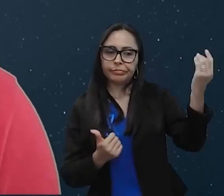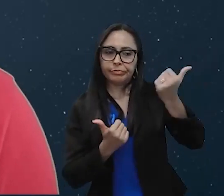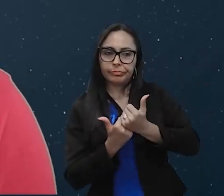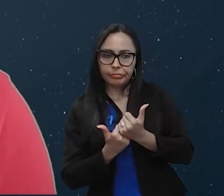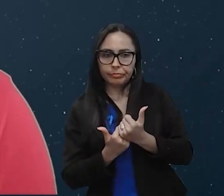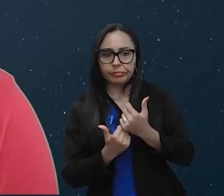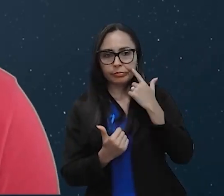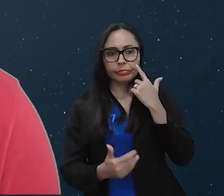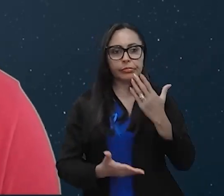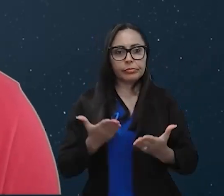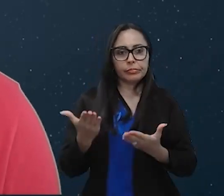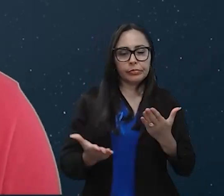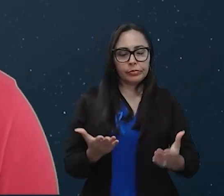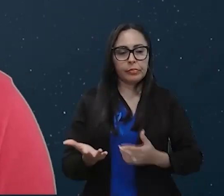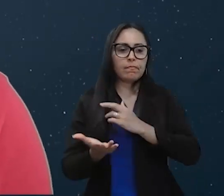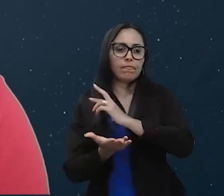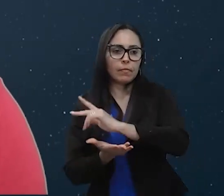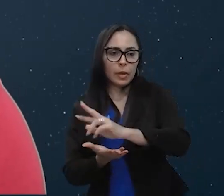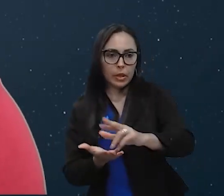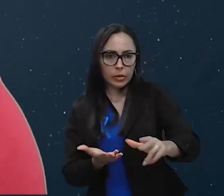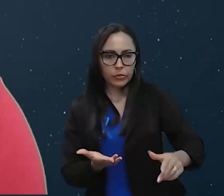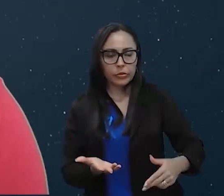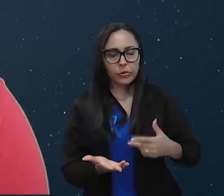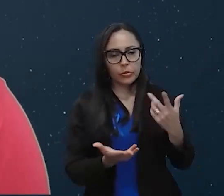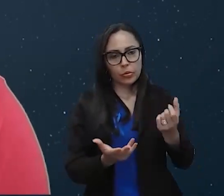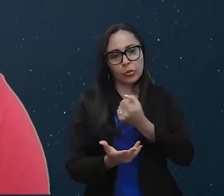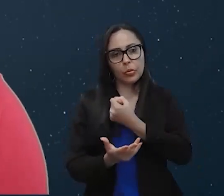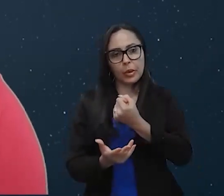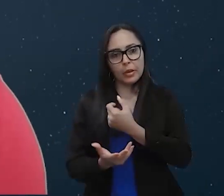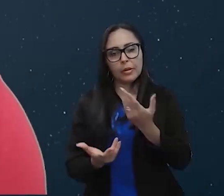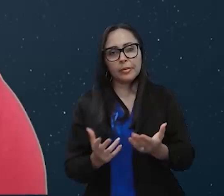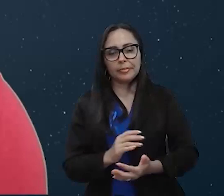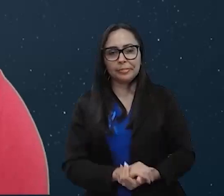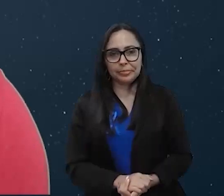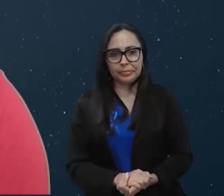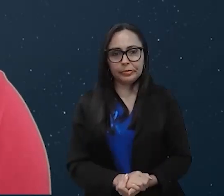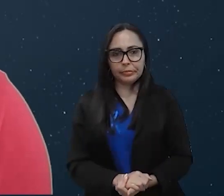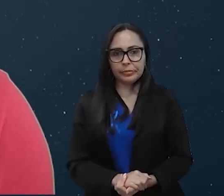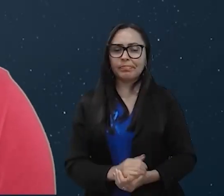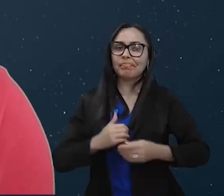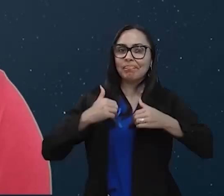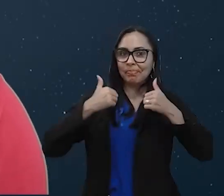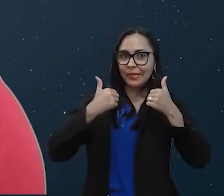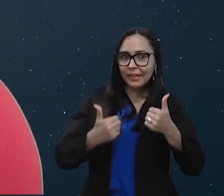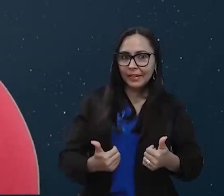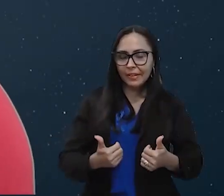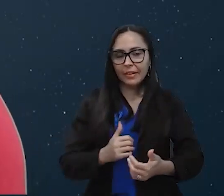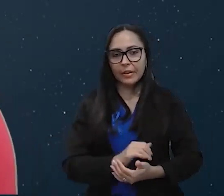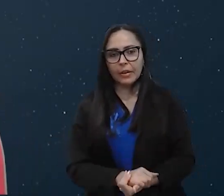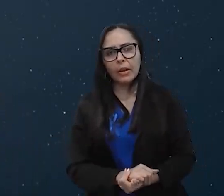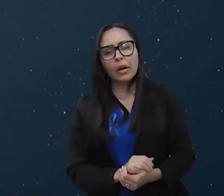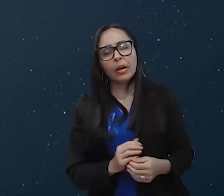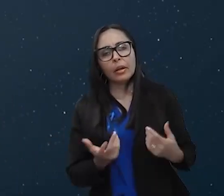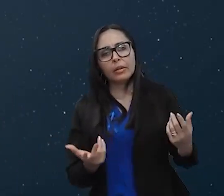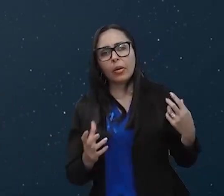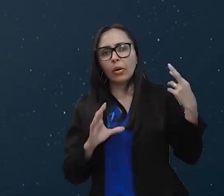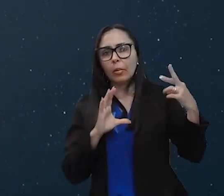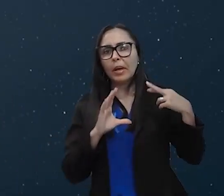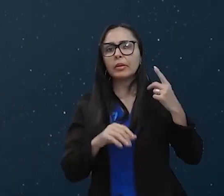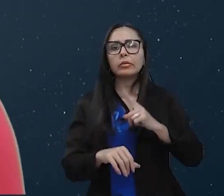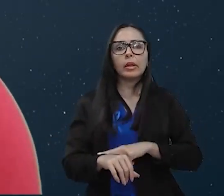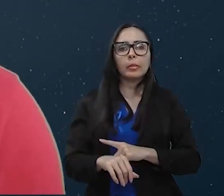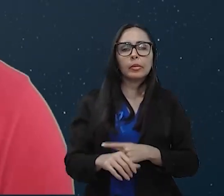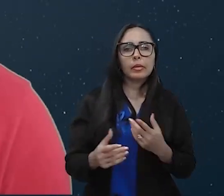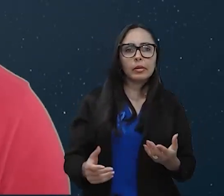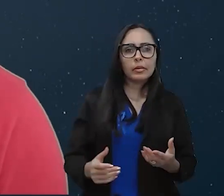para tratar com múltiplos e submúltiplos da unidade de comprimento. Beleza? Robertão, como estamos aí em